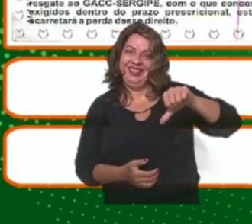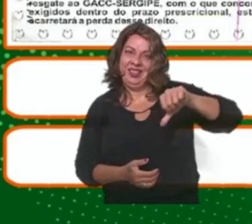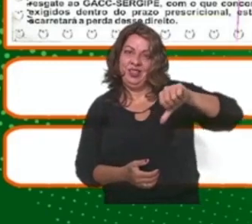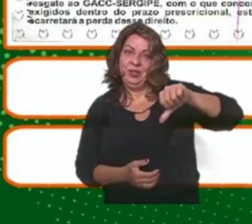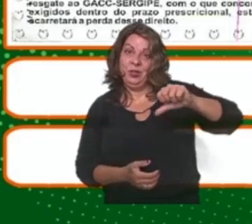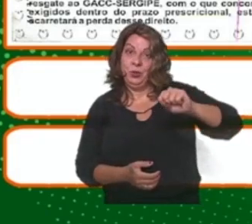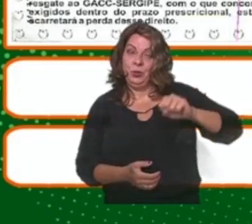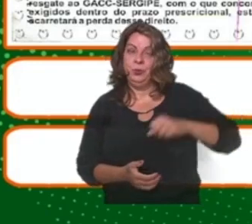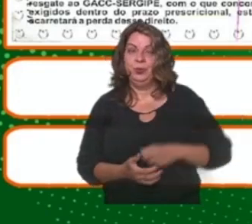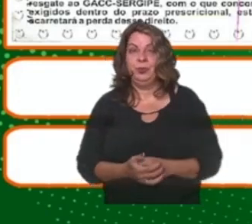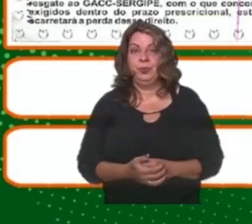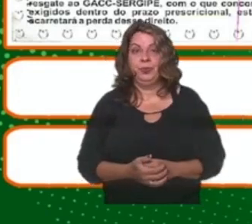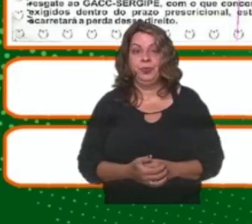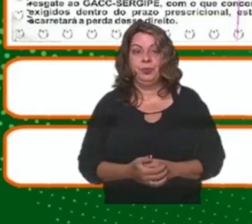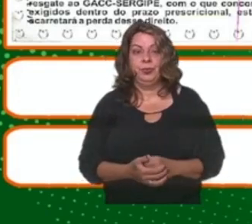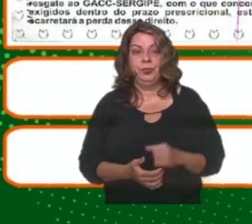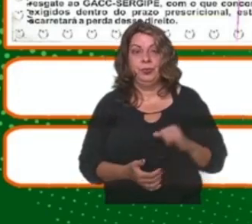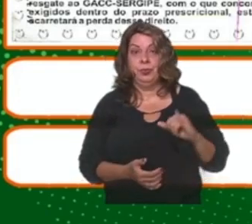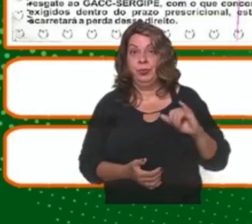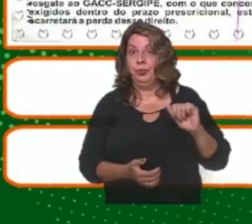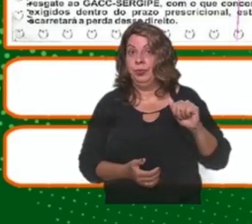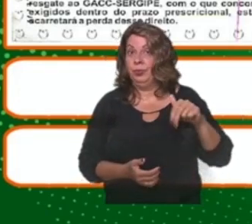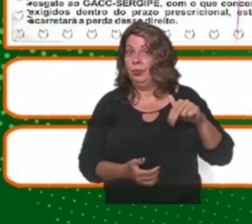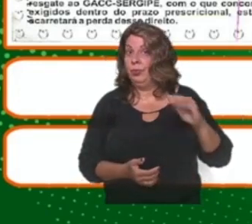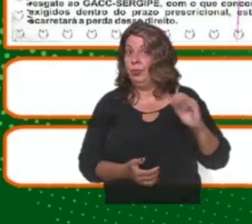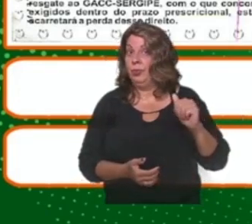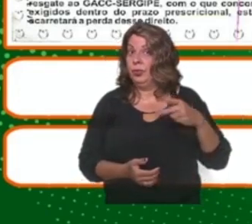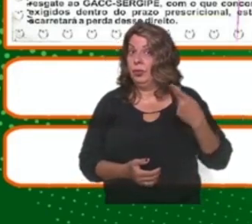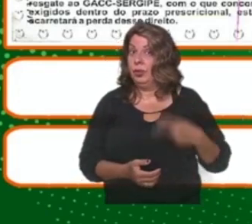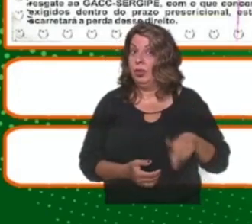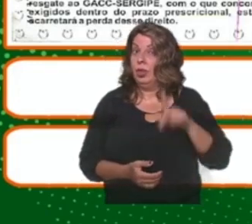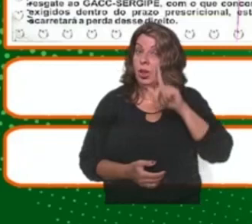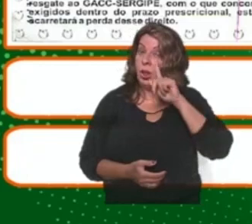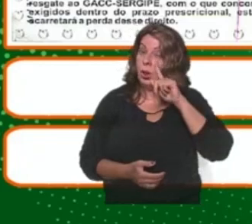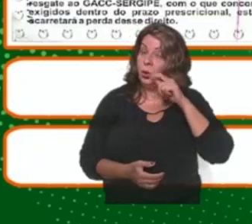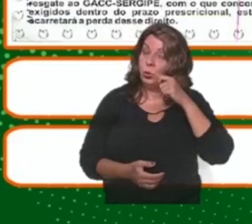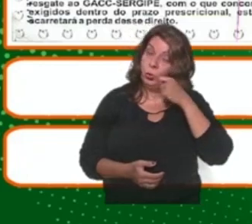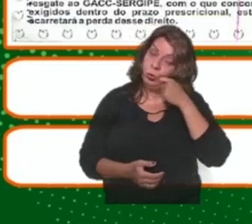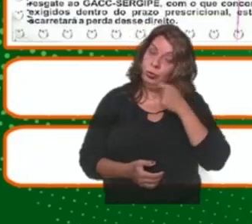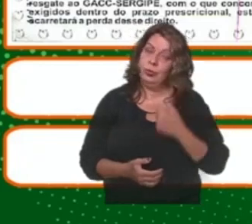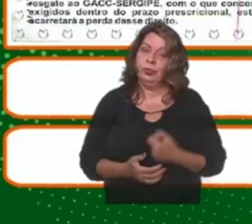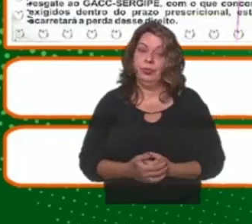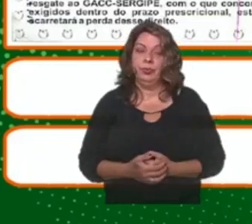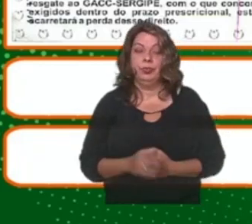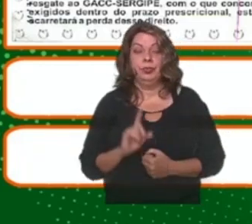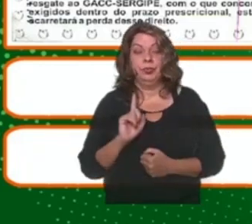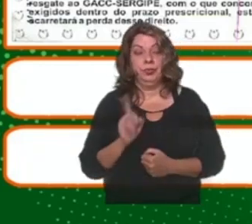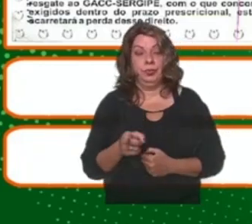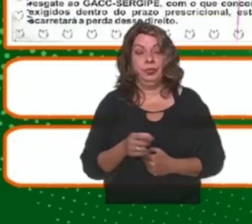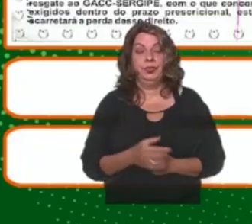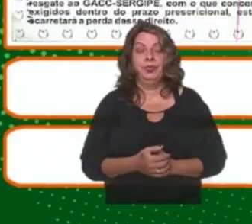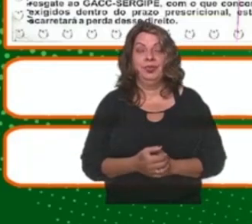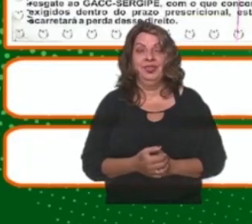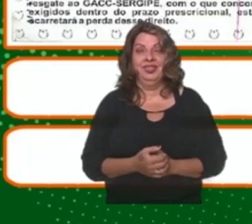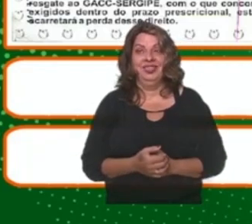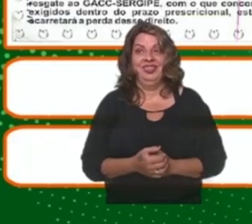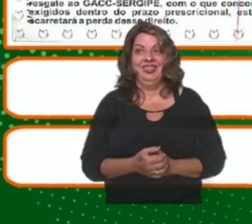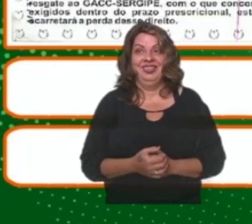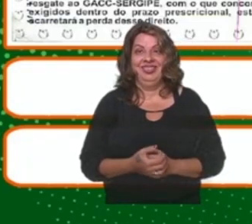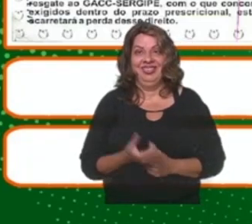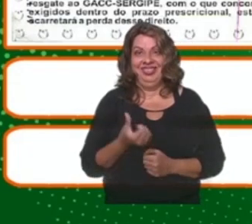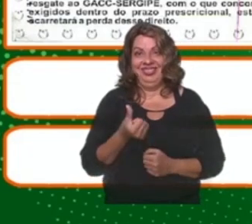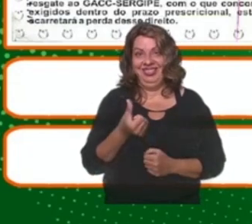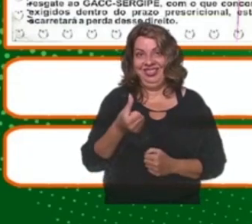050998. Yanka Fernandes da Silva, moradora aqui de Aracaju, levou R$500 já aqui. E agora, quem será? Olha só o